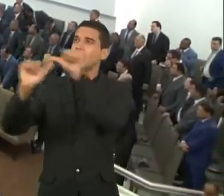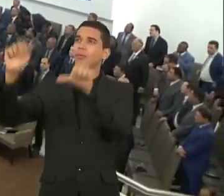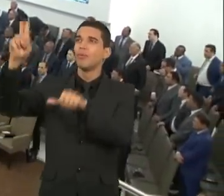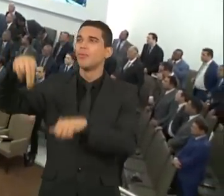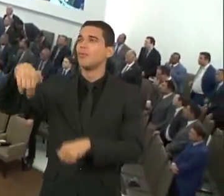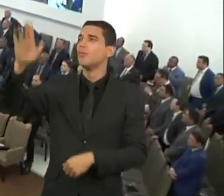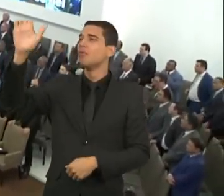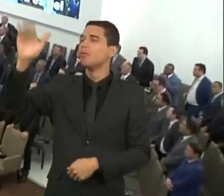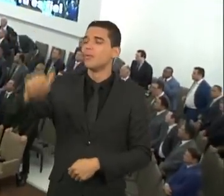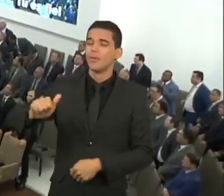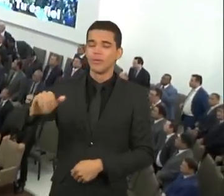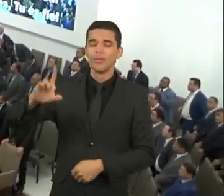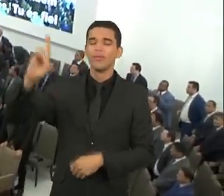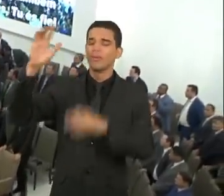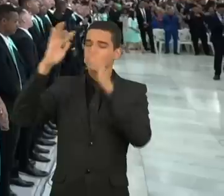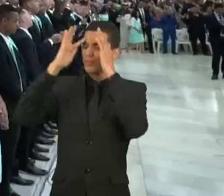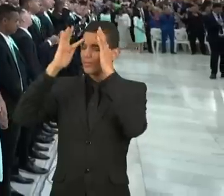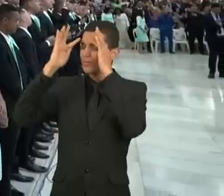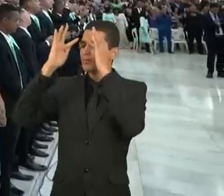Com a tua vida,